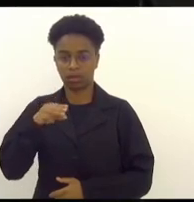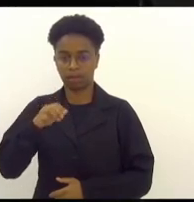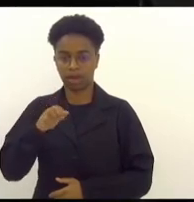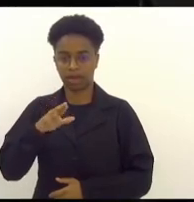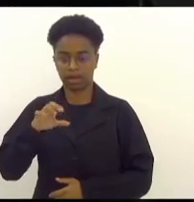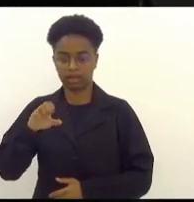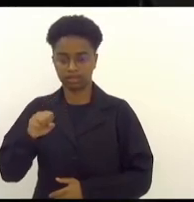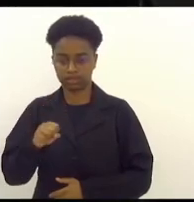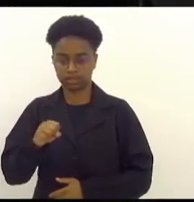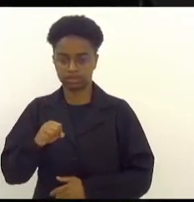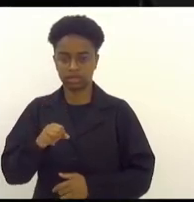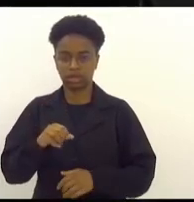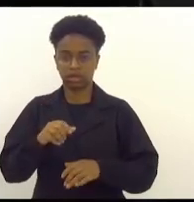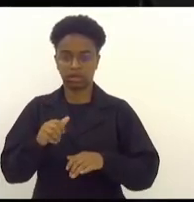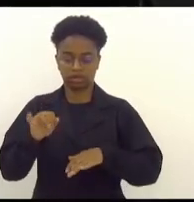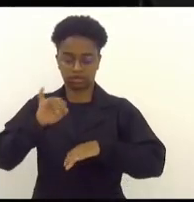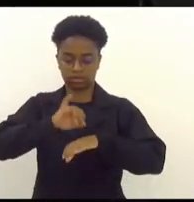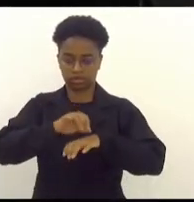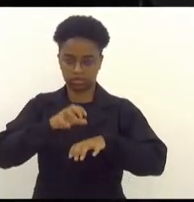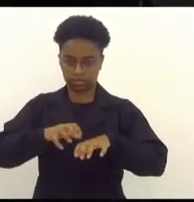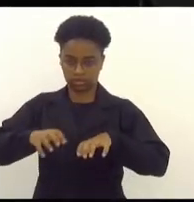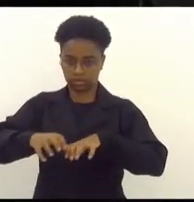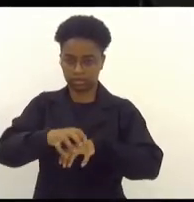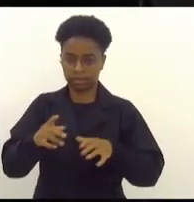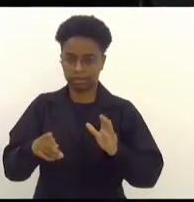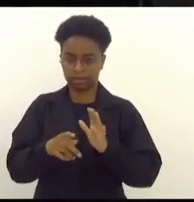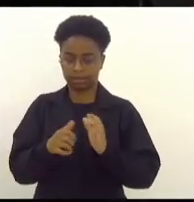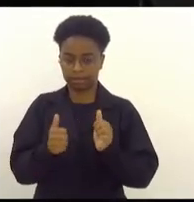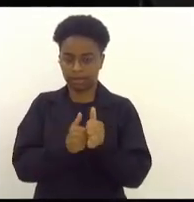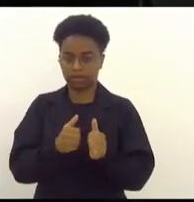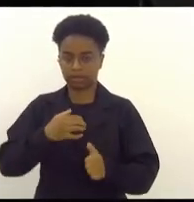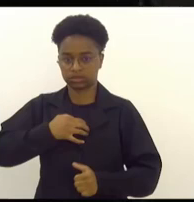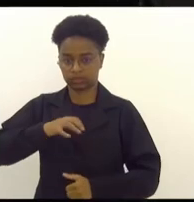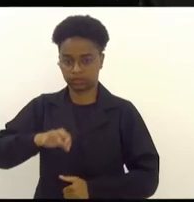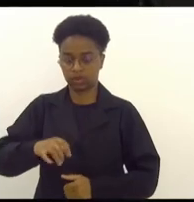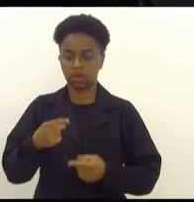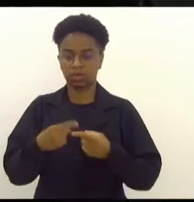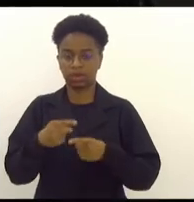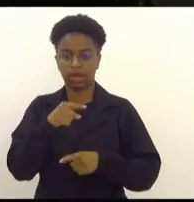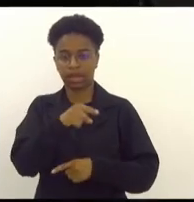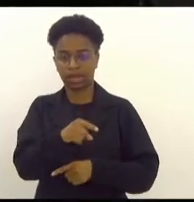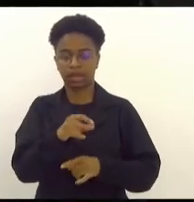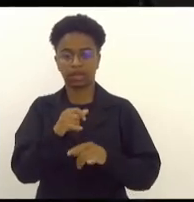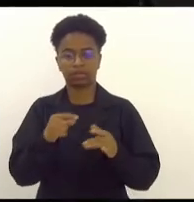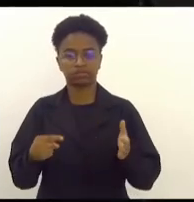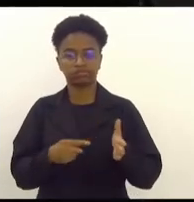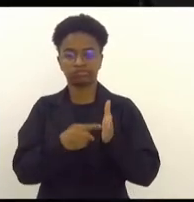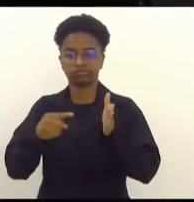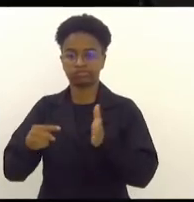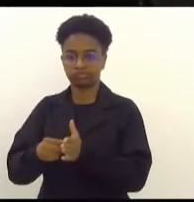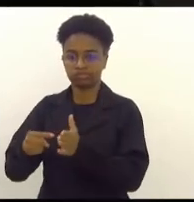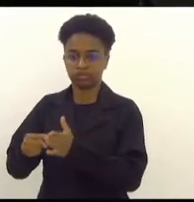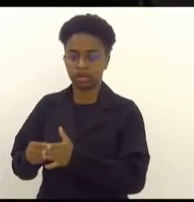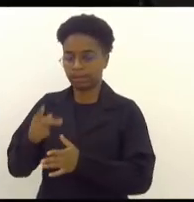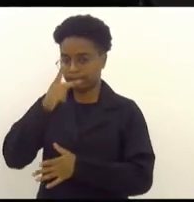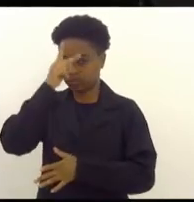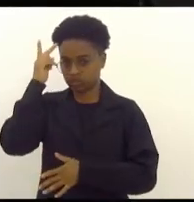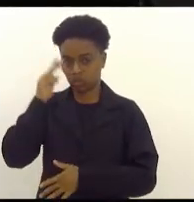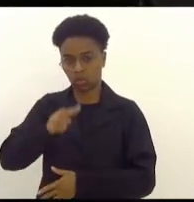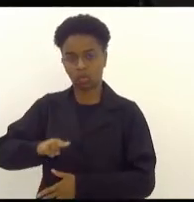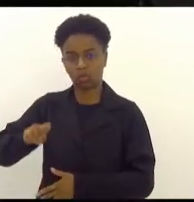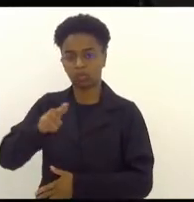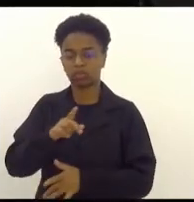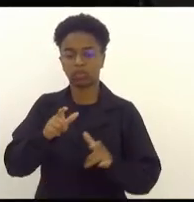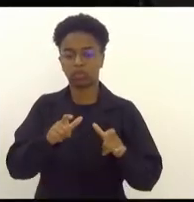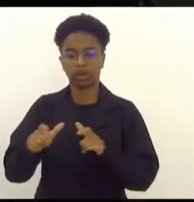ela que vinha denunciando apropriações de terras Ilegais ela que fazia parte